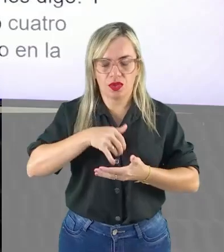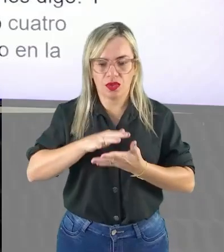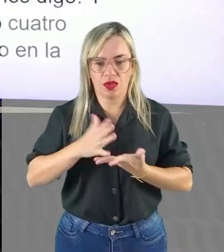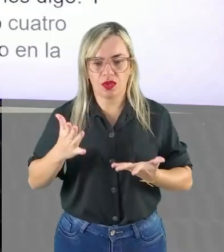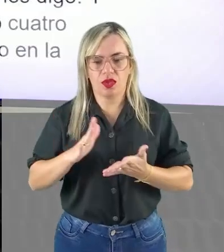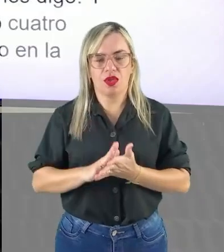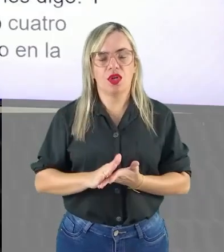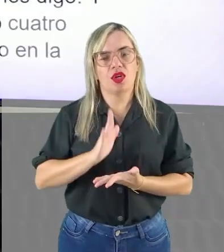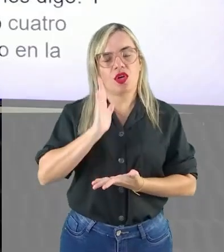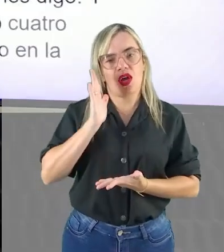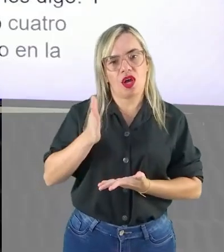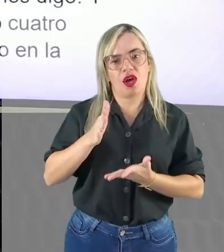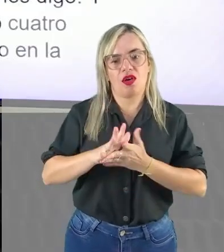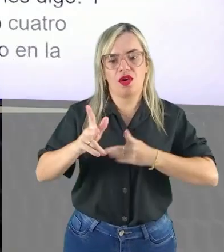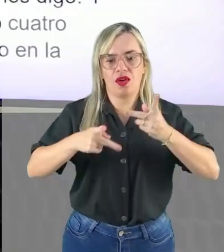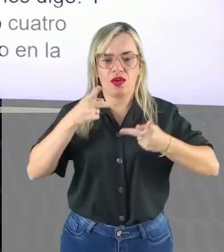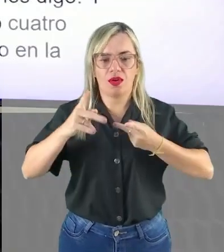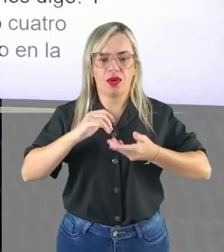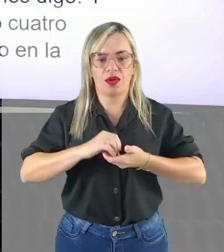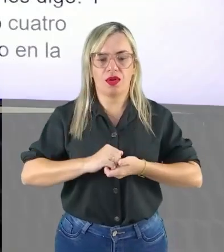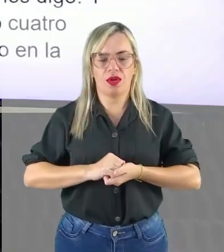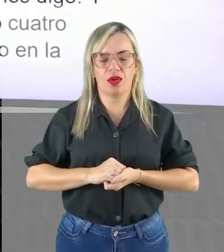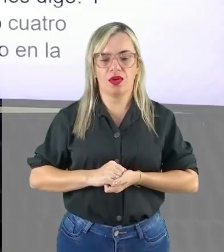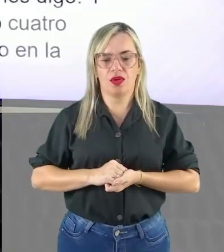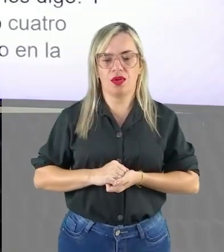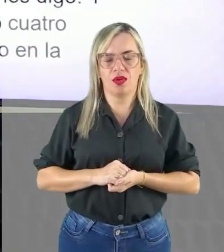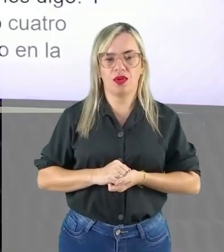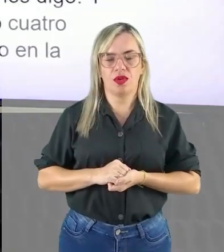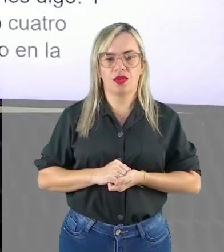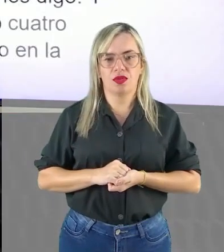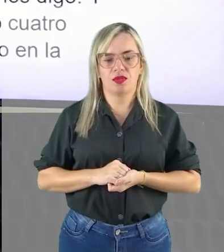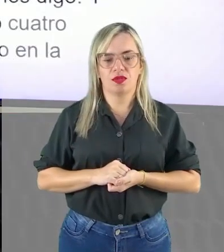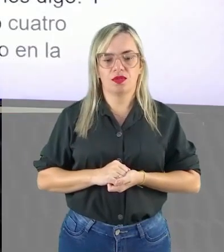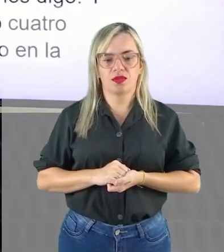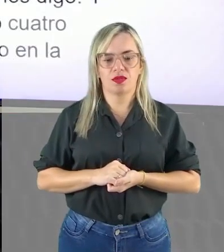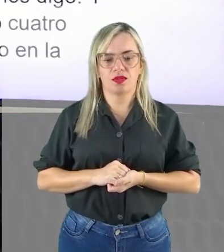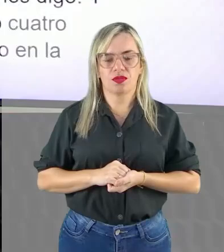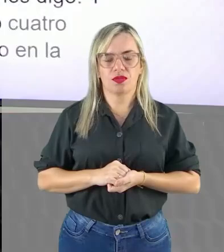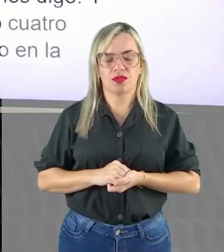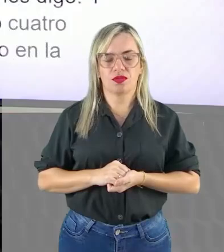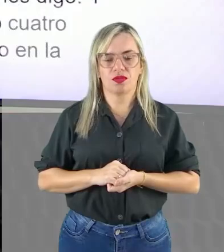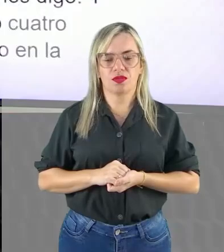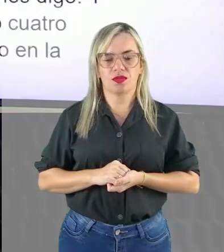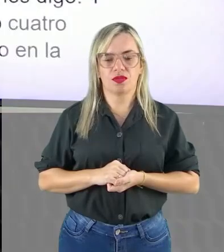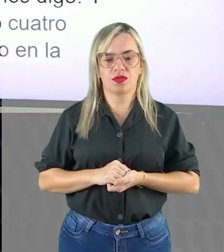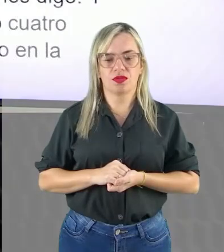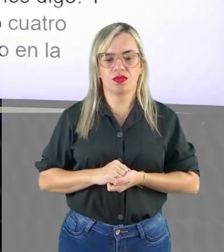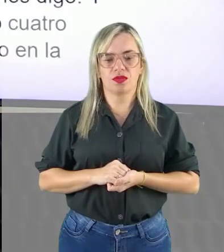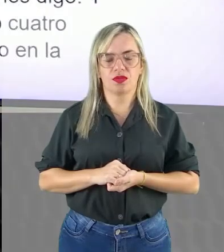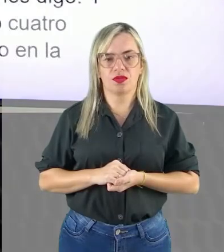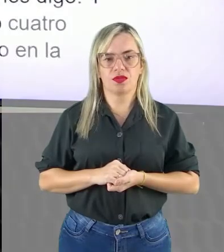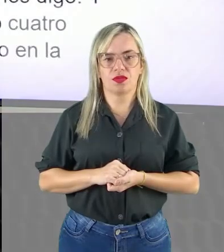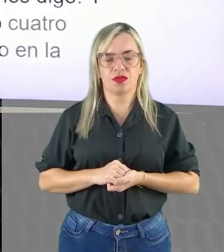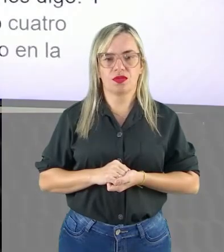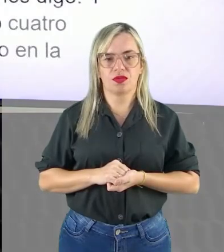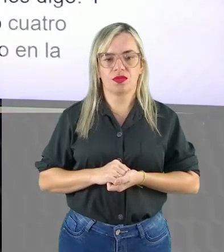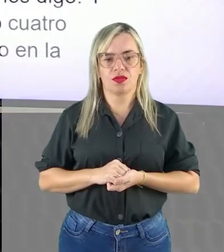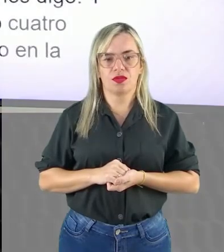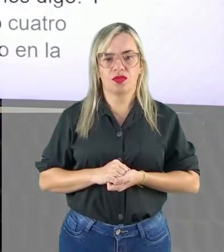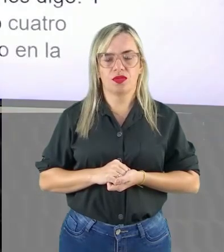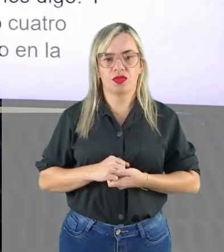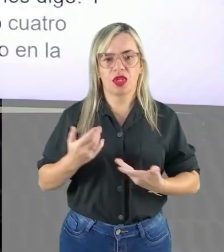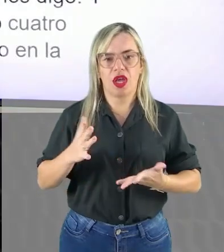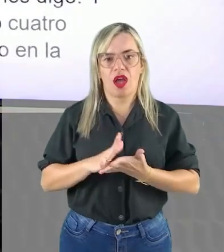já digo isso. Né? E de repente traz um viaje e 3 ou 4 imprudentes fotos saltam aviso na pantalla. E